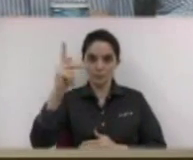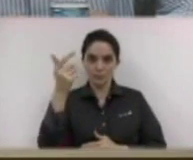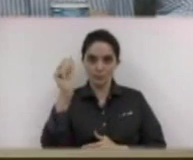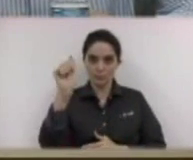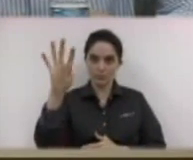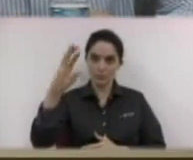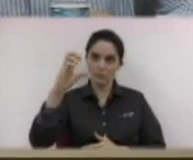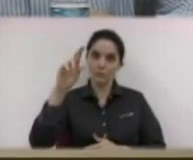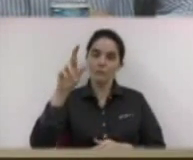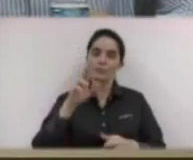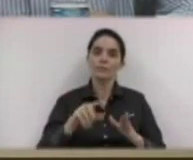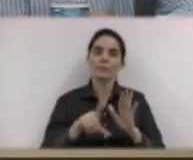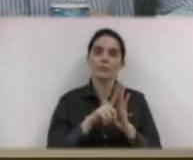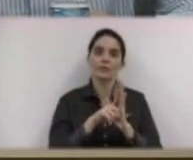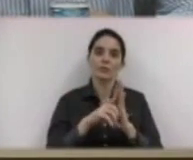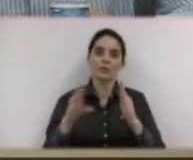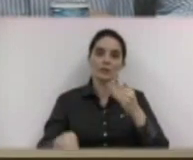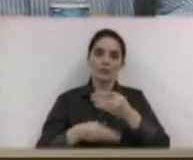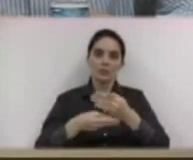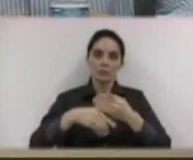Lei Complementar número